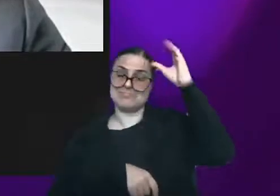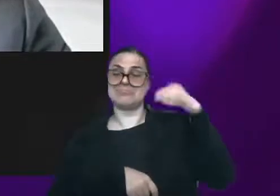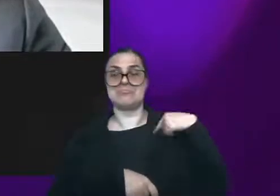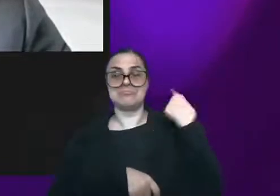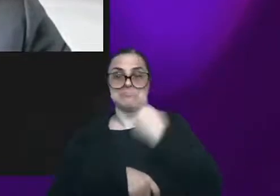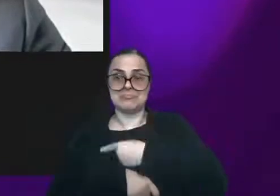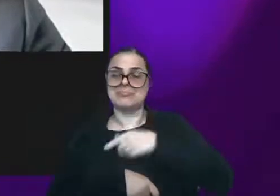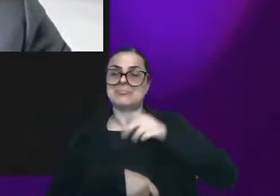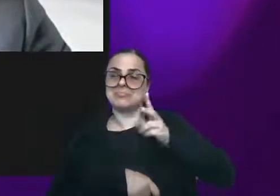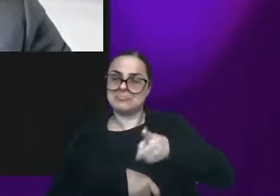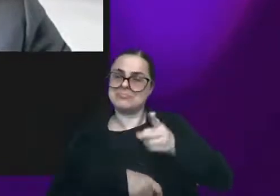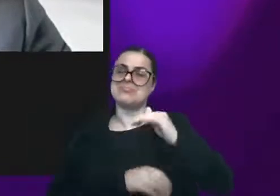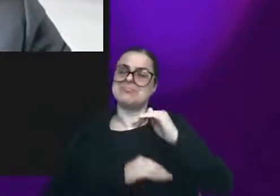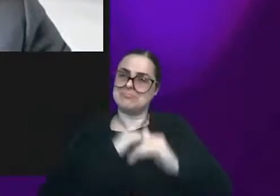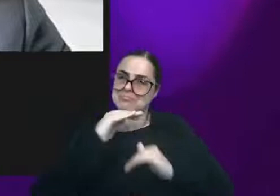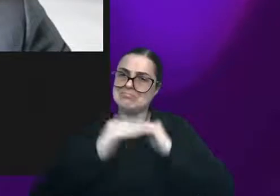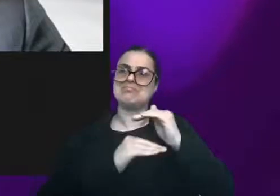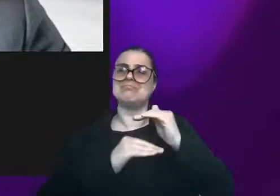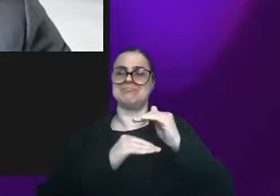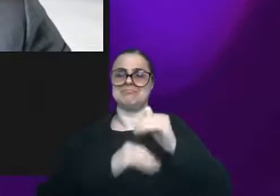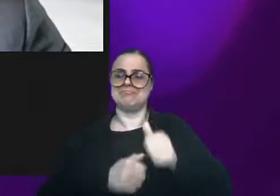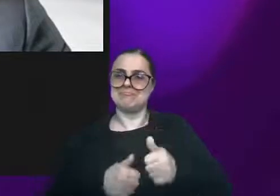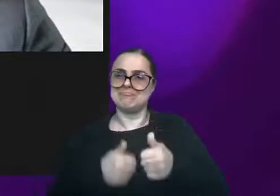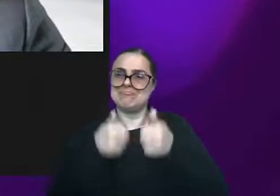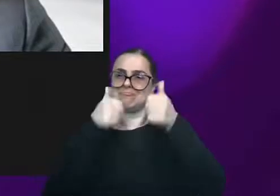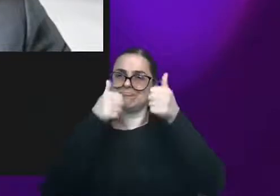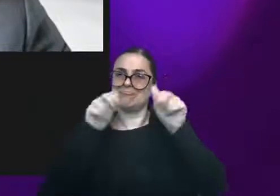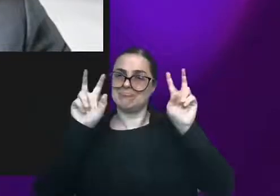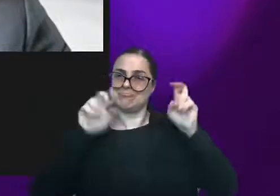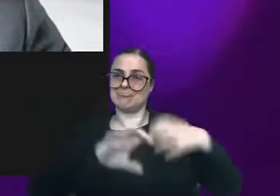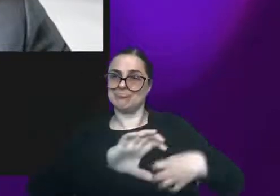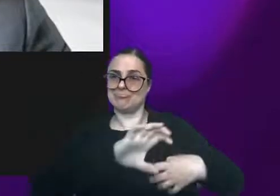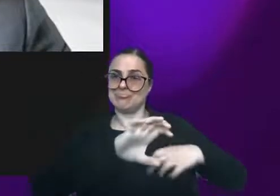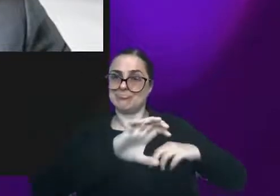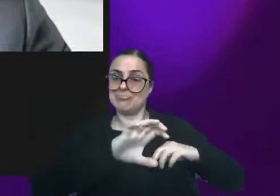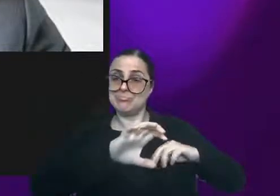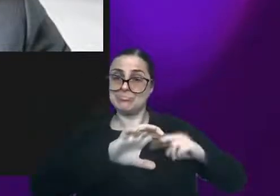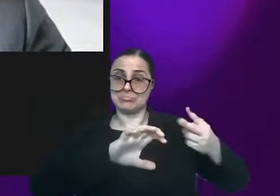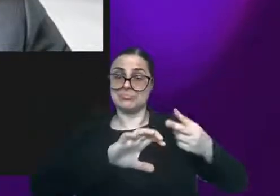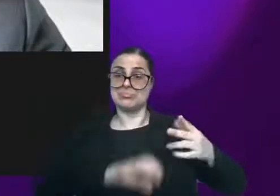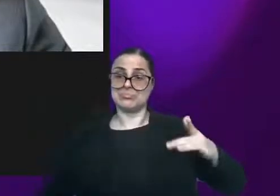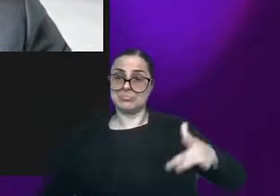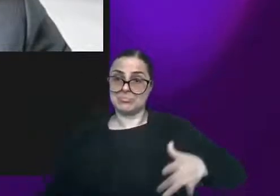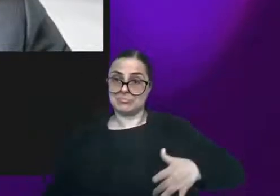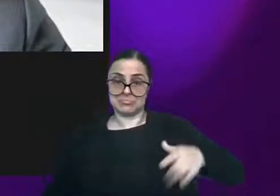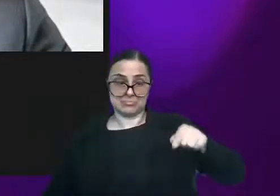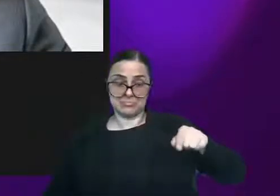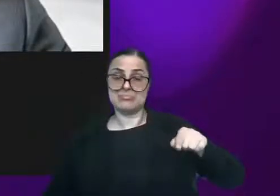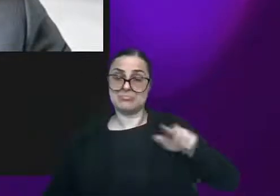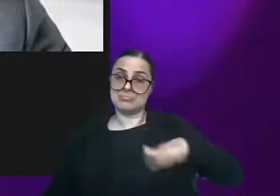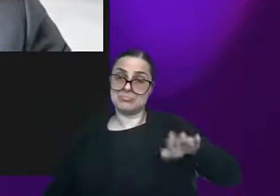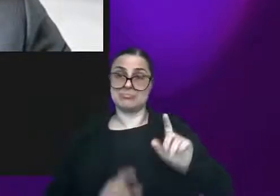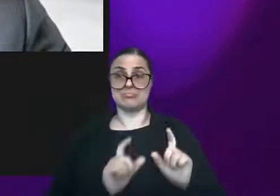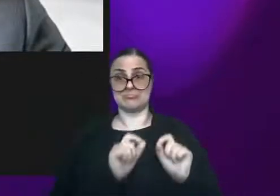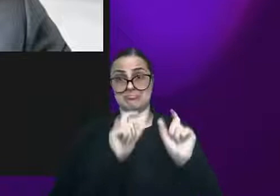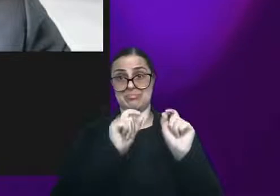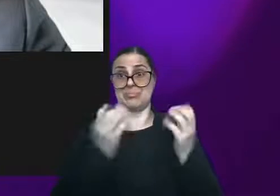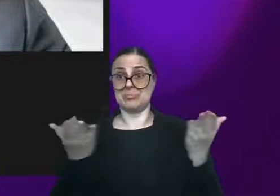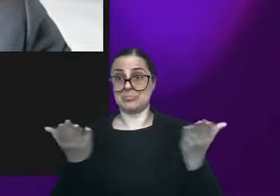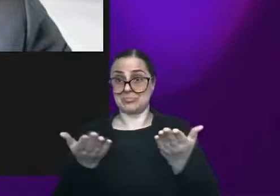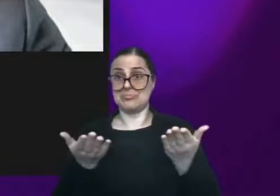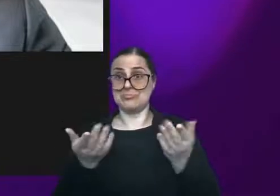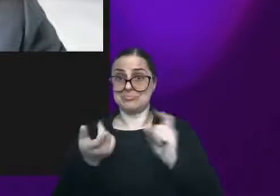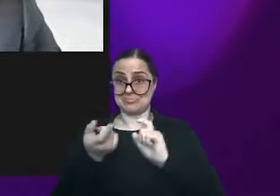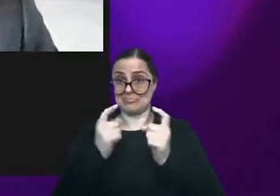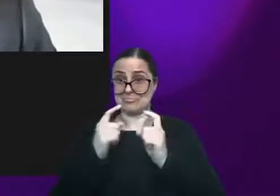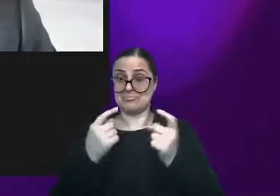relação a essa situação do transplante de fígado na oncologia. Eu acho que a reunião de hoje mostrou isso,